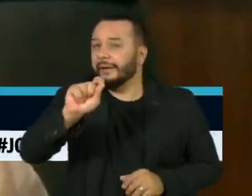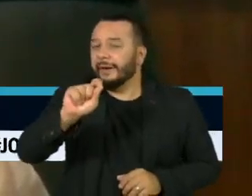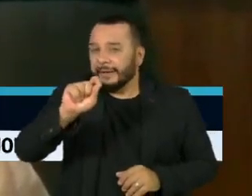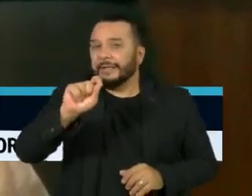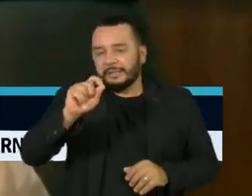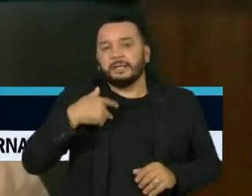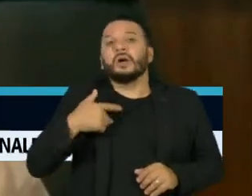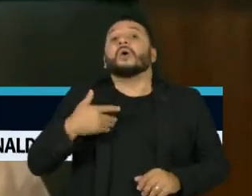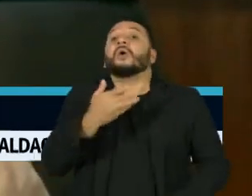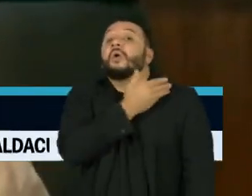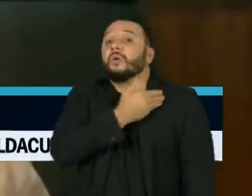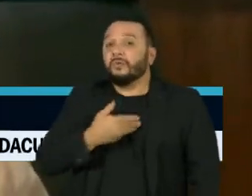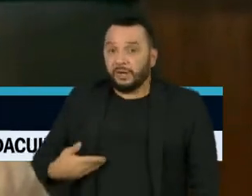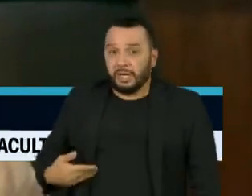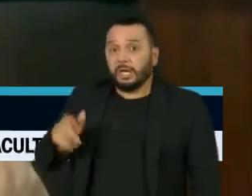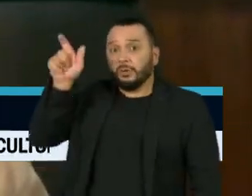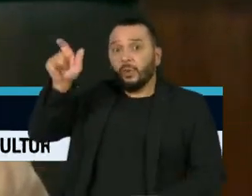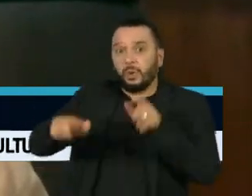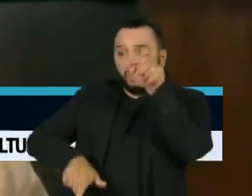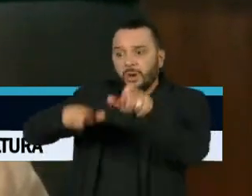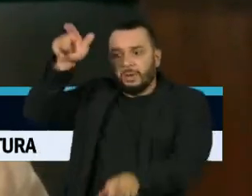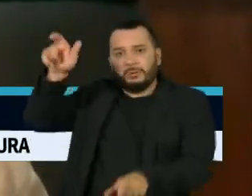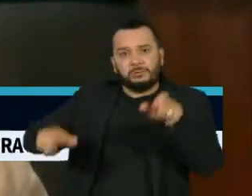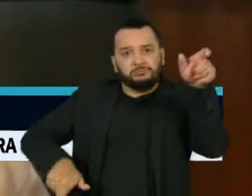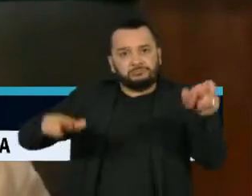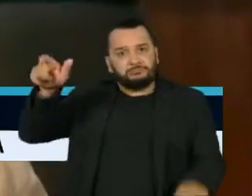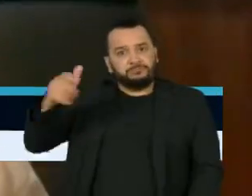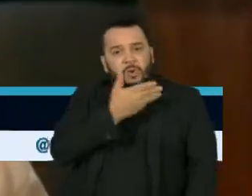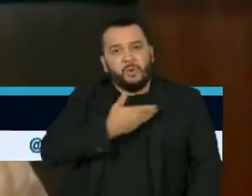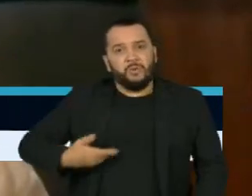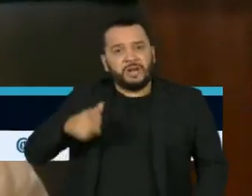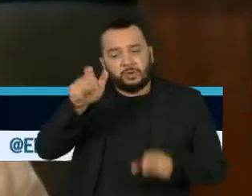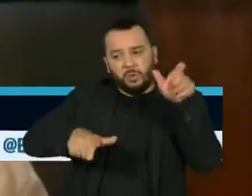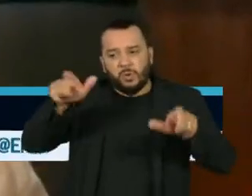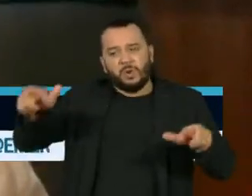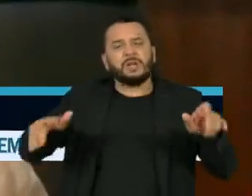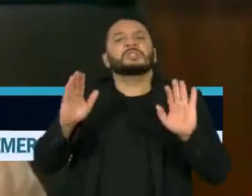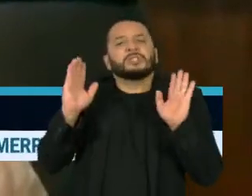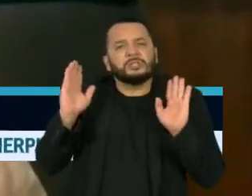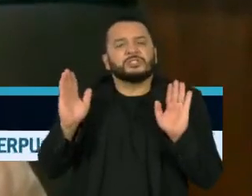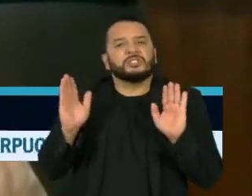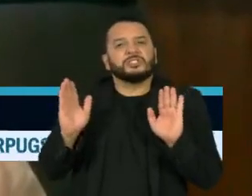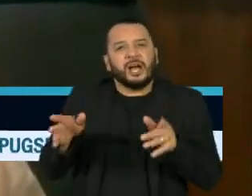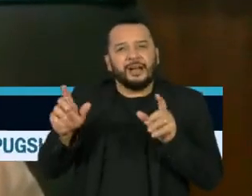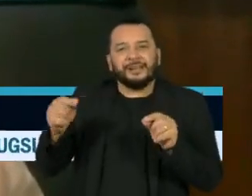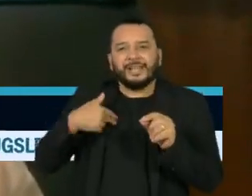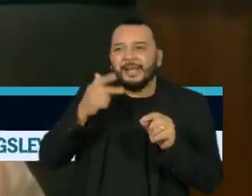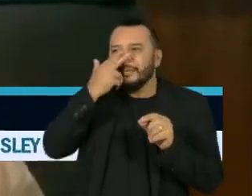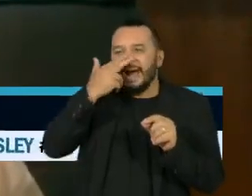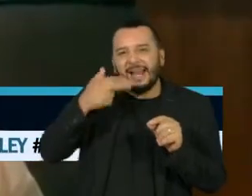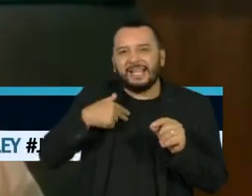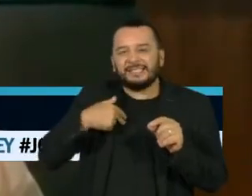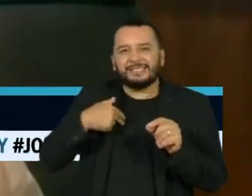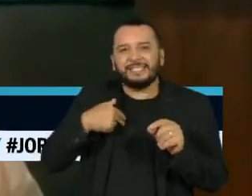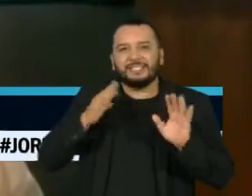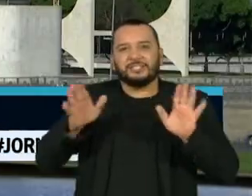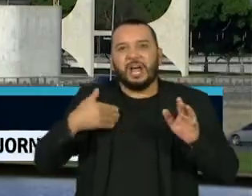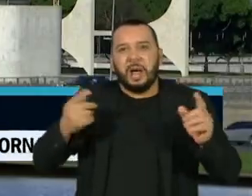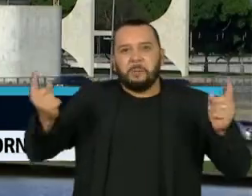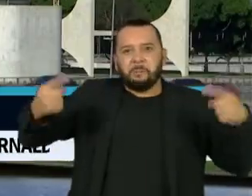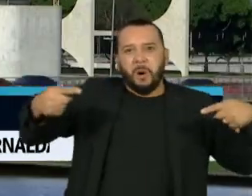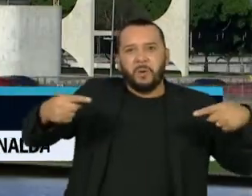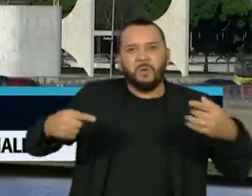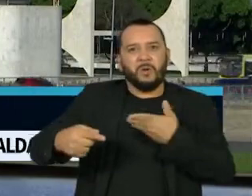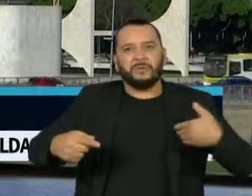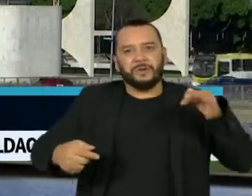dos governadores já se coloca, ou já está colocado, como adversários do atual governo federal.